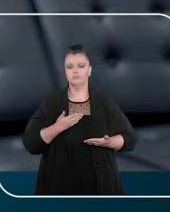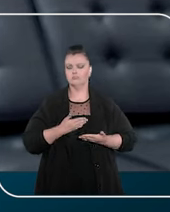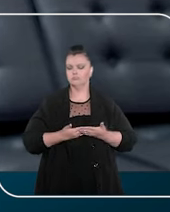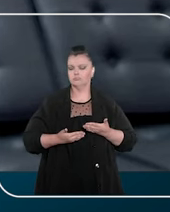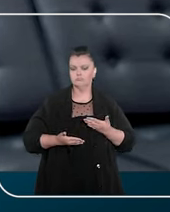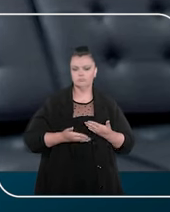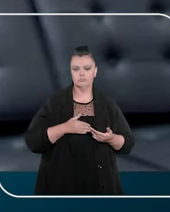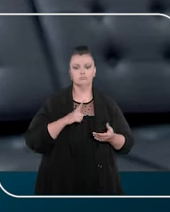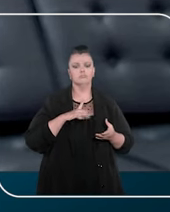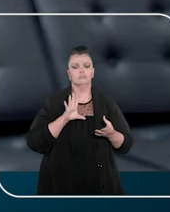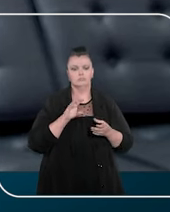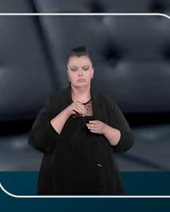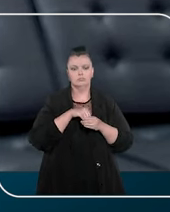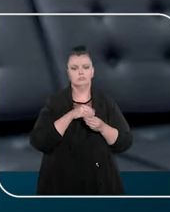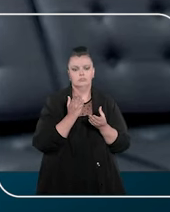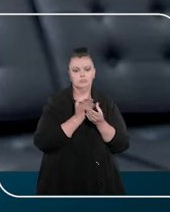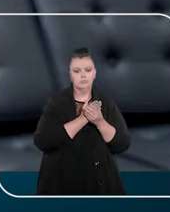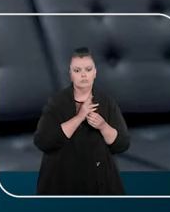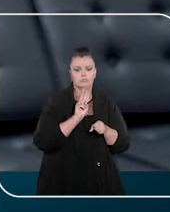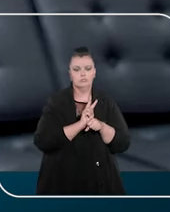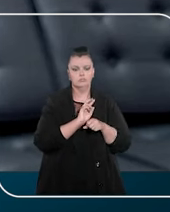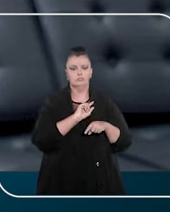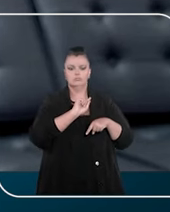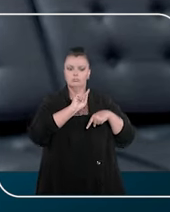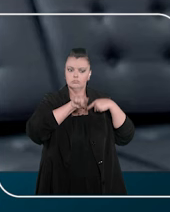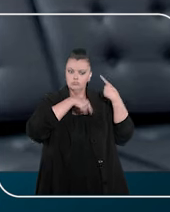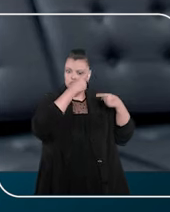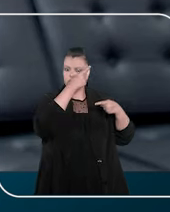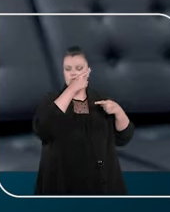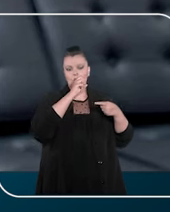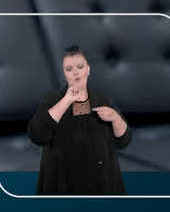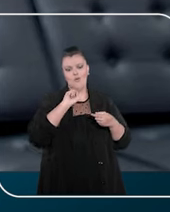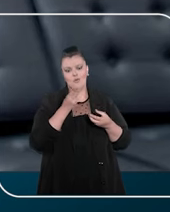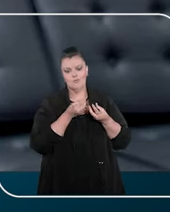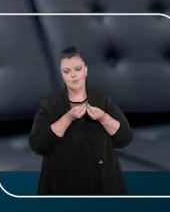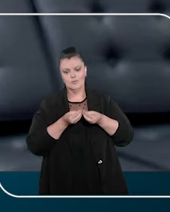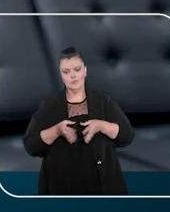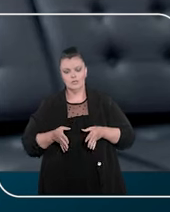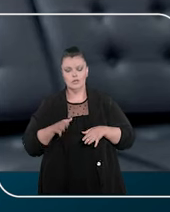dose de sucesso ou fracasso variável, de acordo com